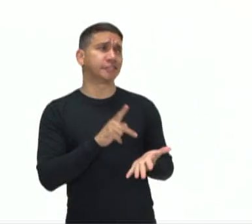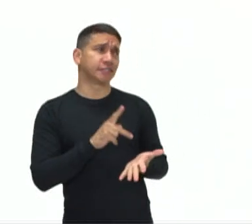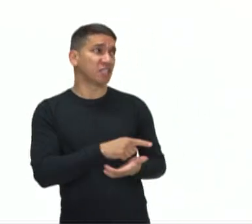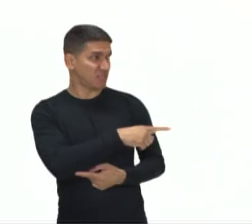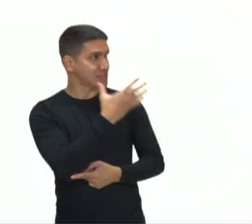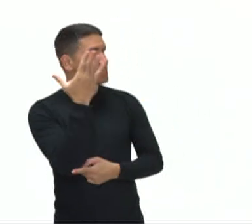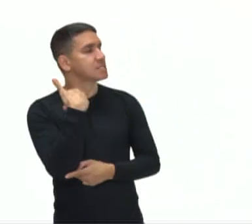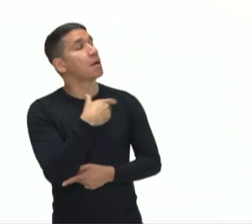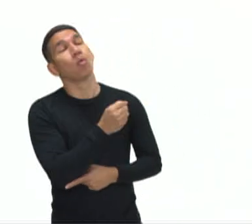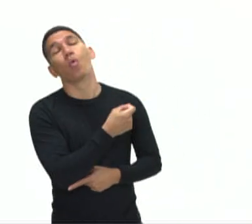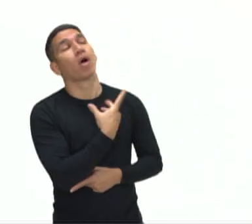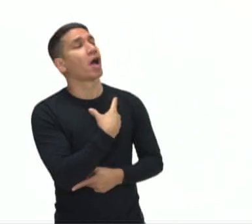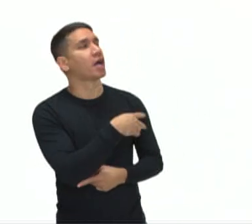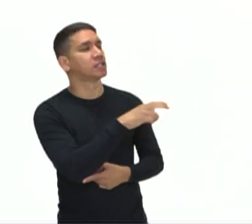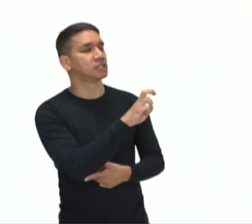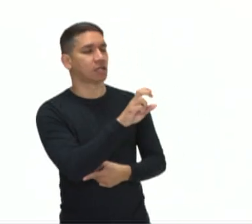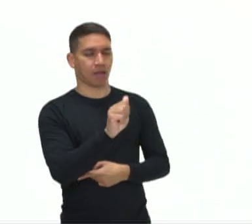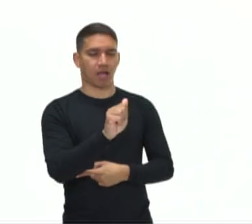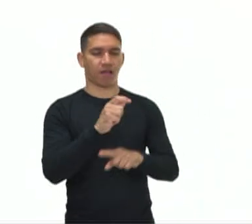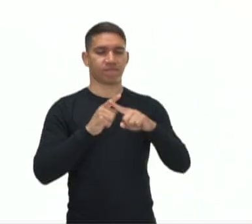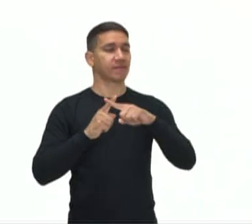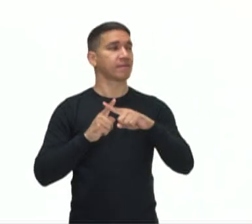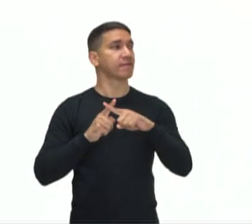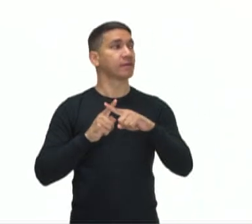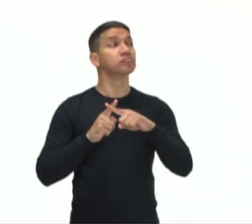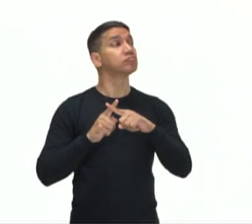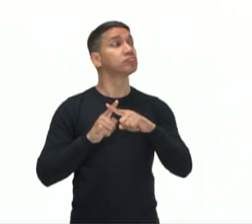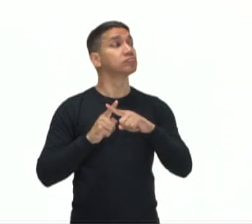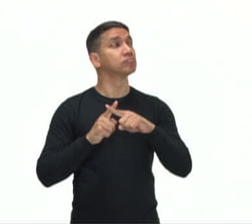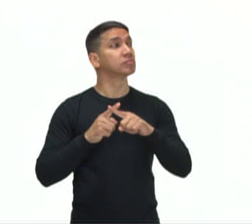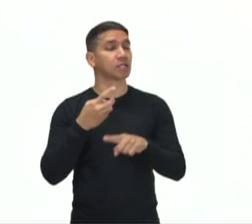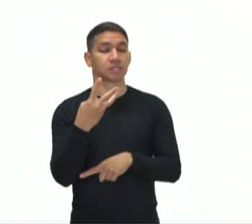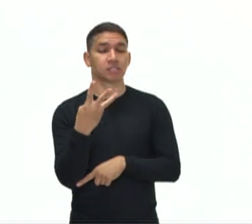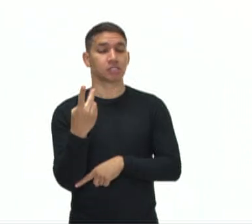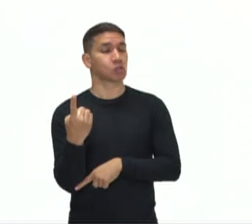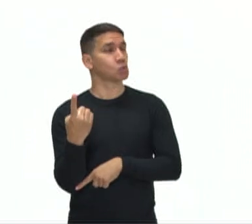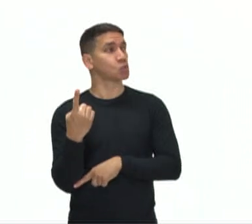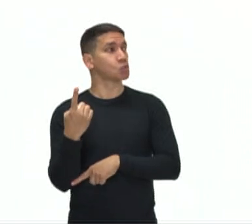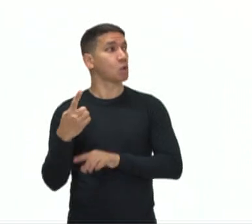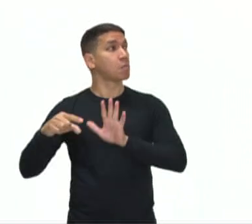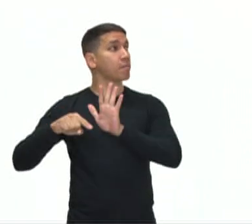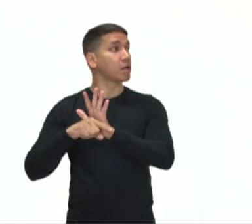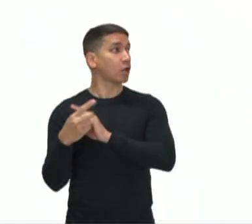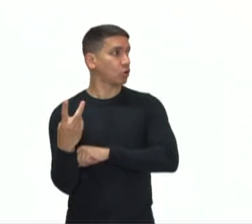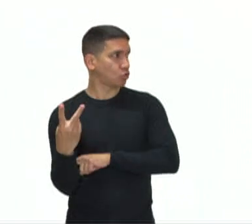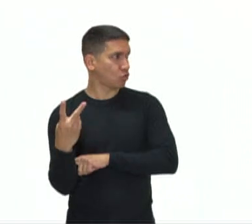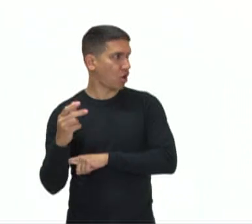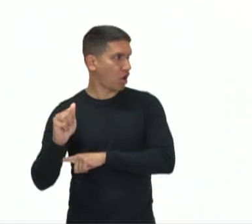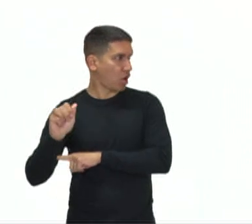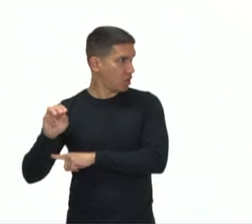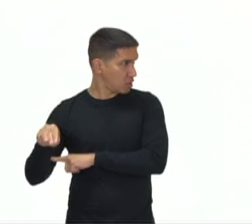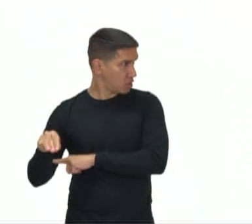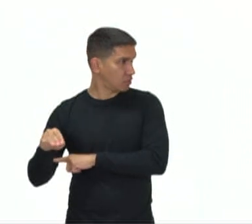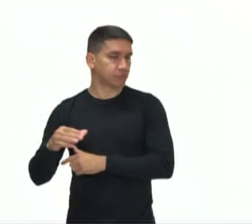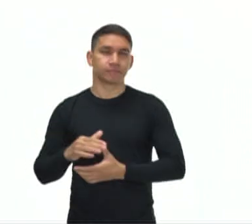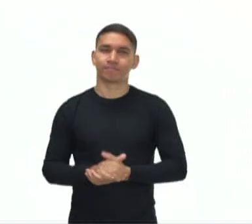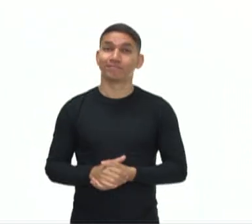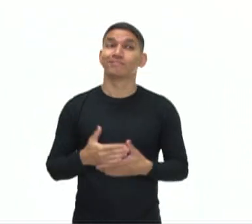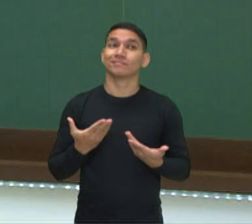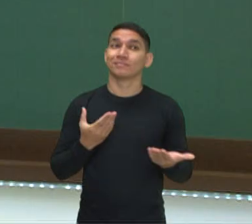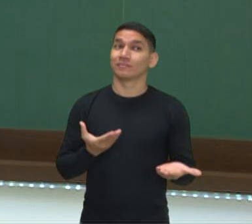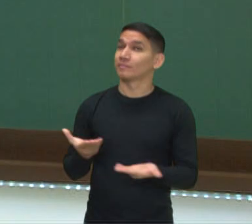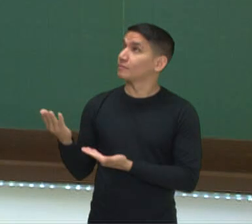quanto é 5A vezes 31 menos 2am? Então aqui,